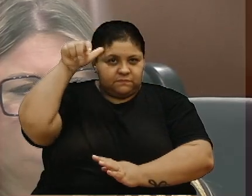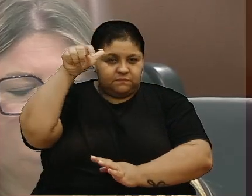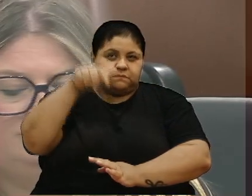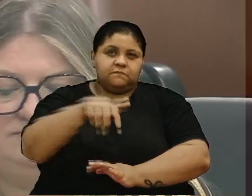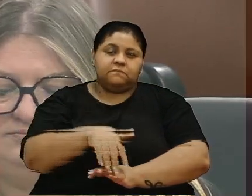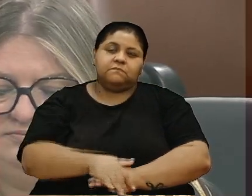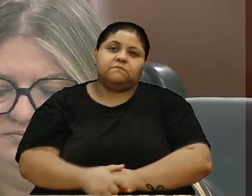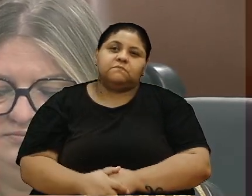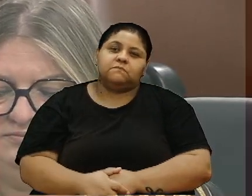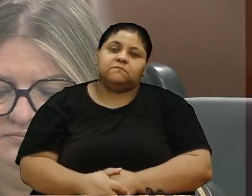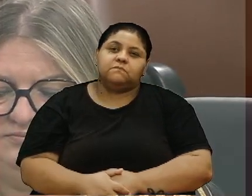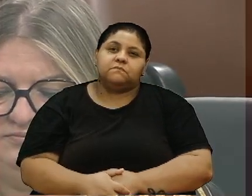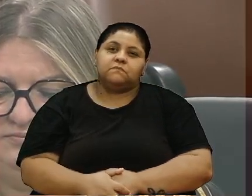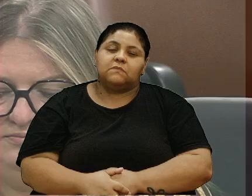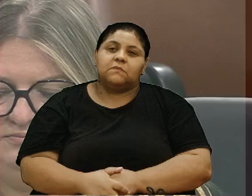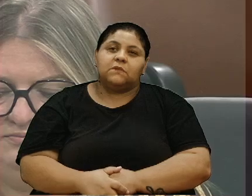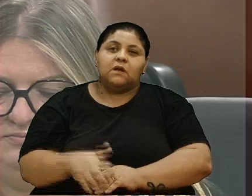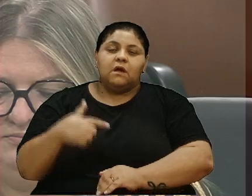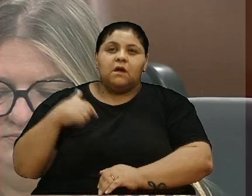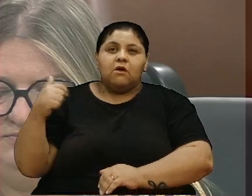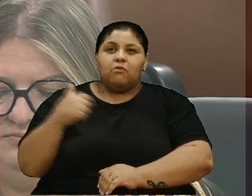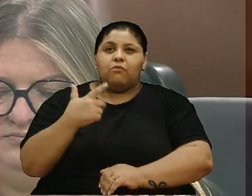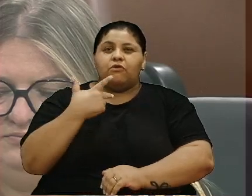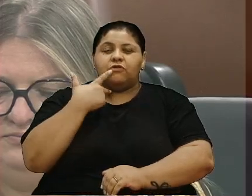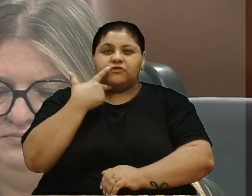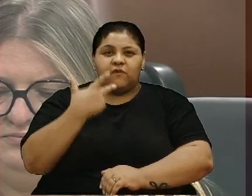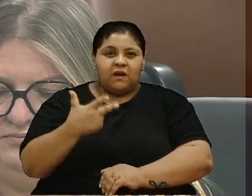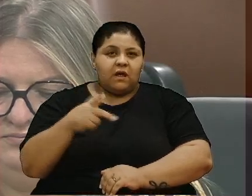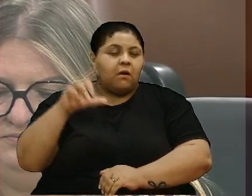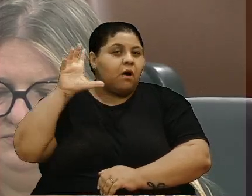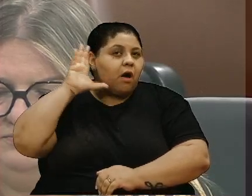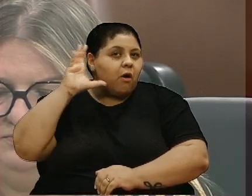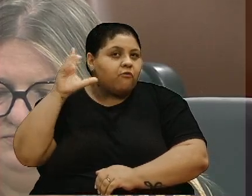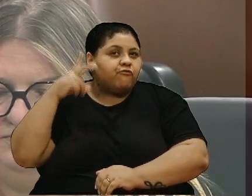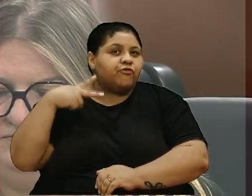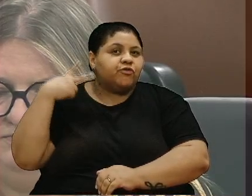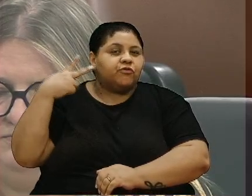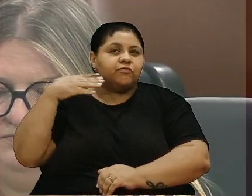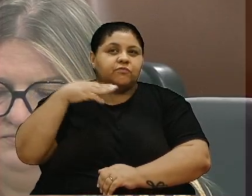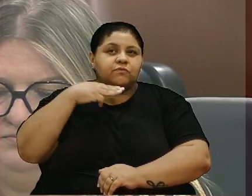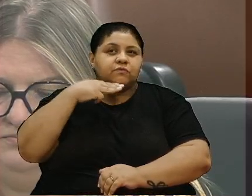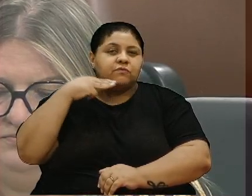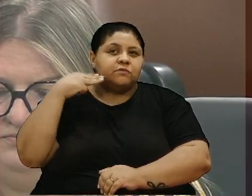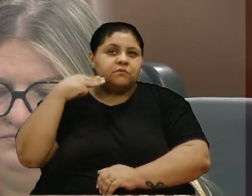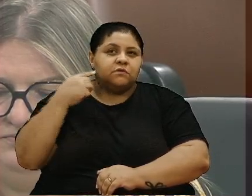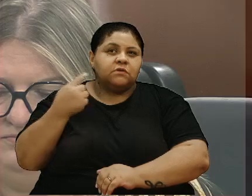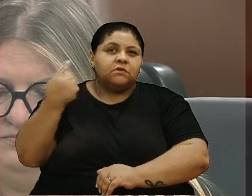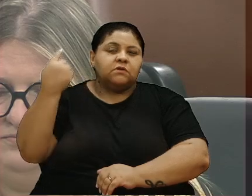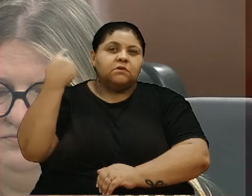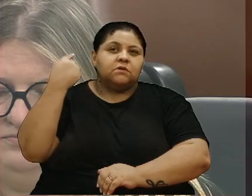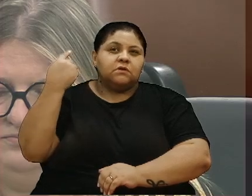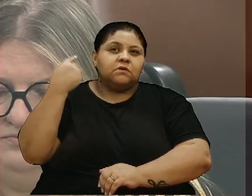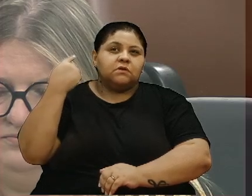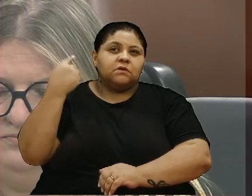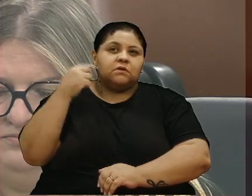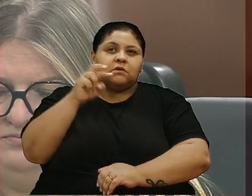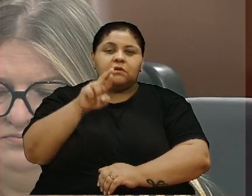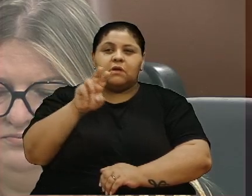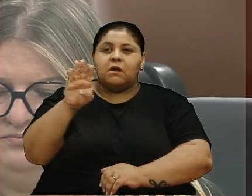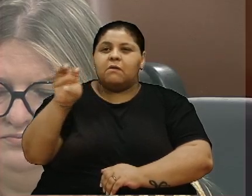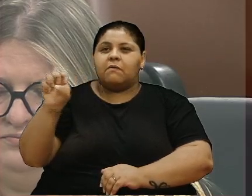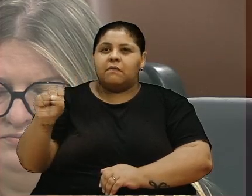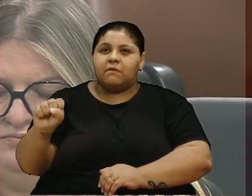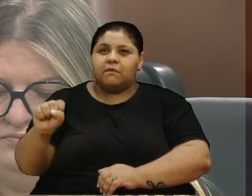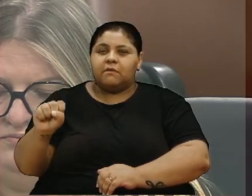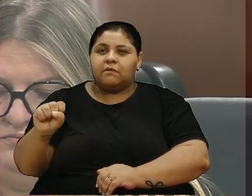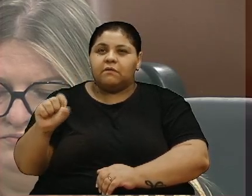E eu posso falar aqui, vendo a colega vereadora Marisol Santos, na época que ela estava ainda na RBS, uma